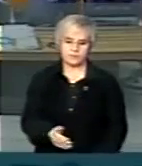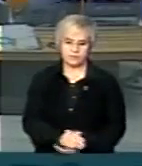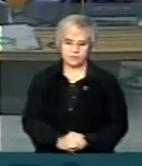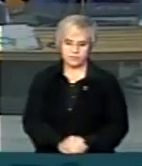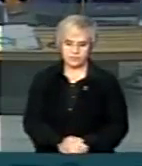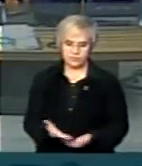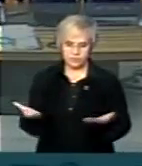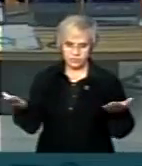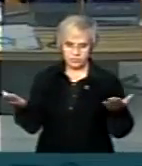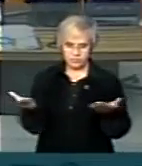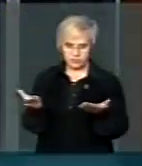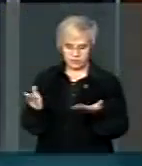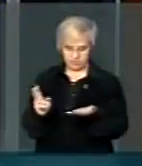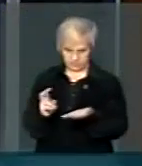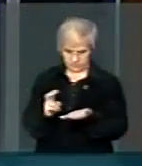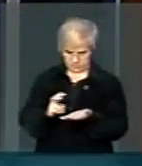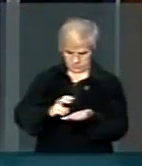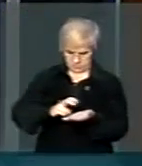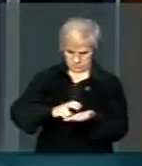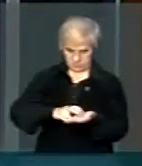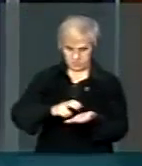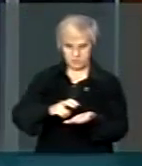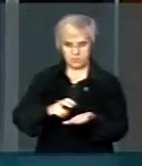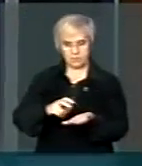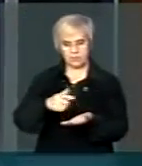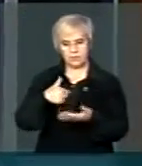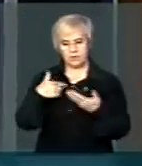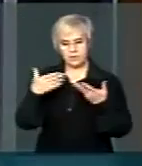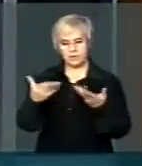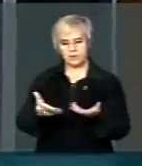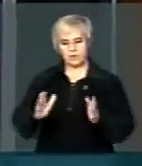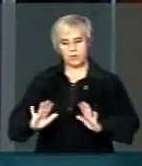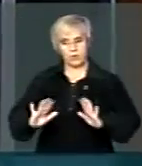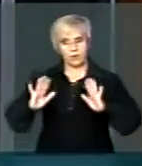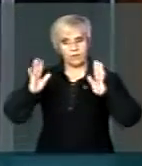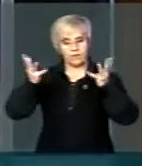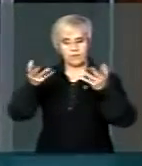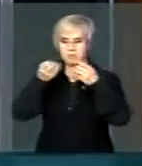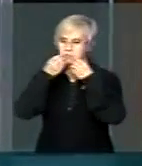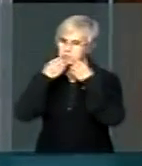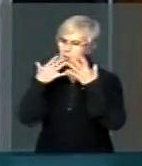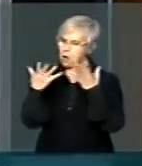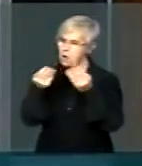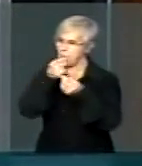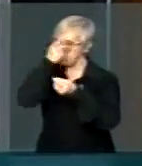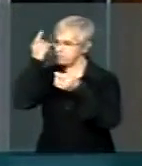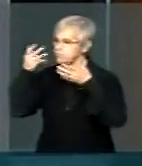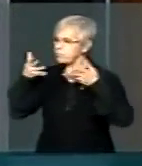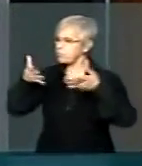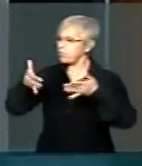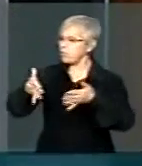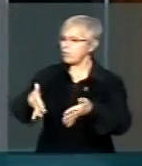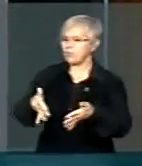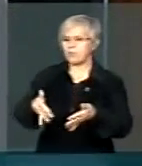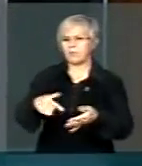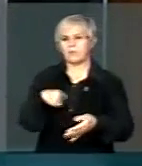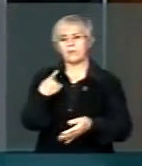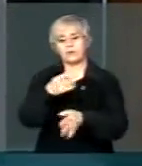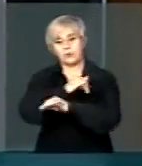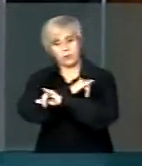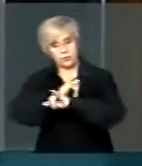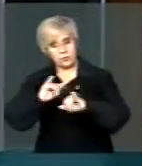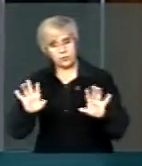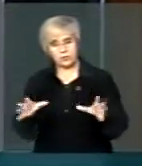Hoje de manhã, num evento muito prestigiado, nós fizemos o lançamento